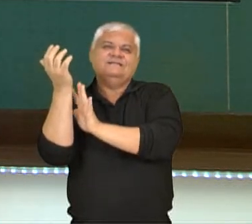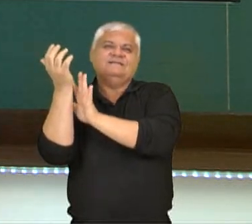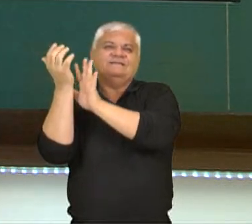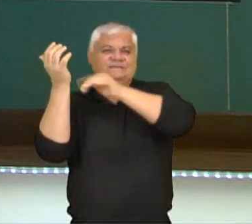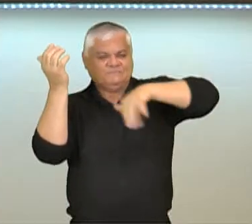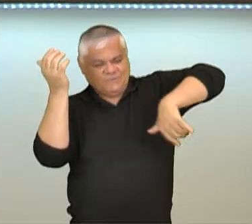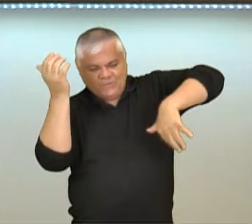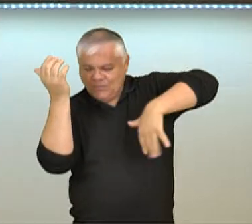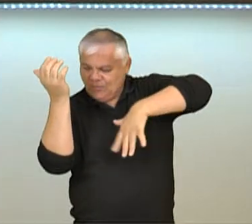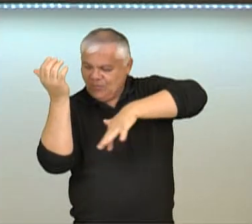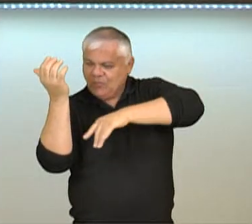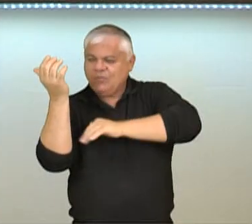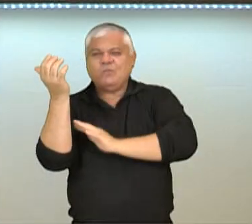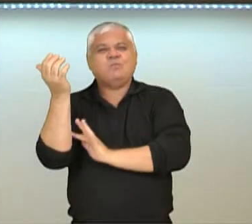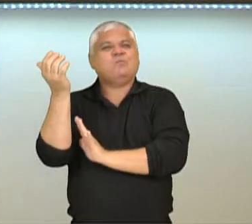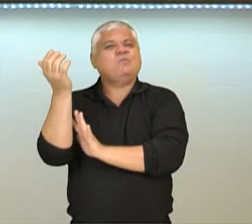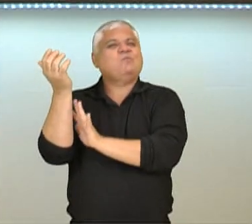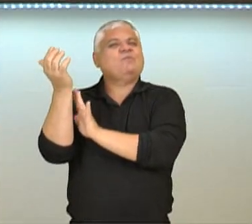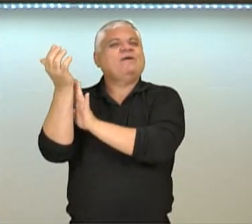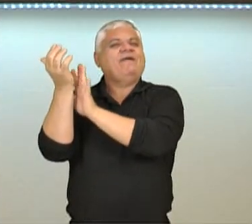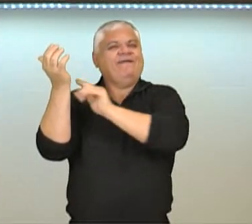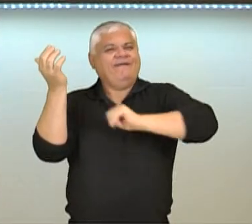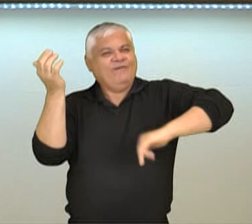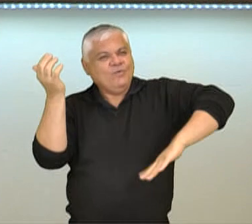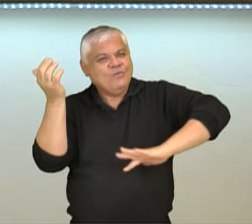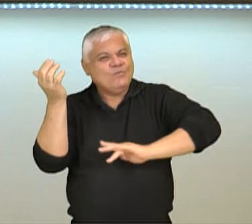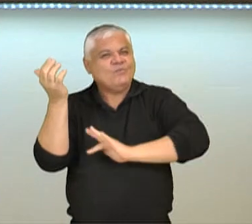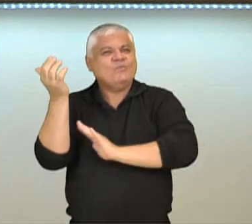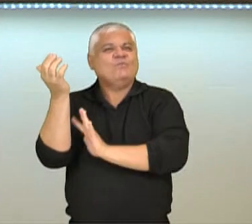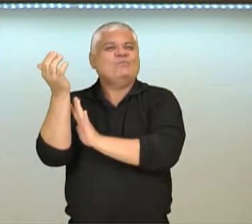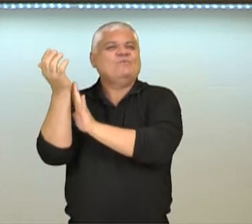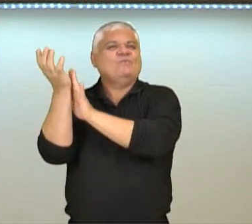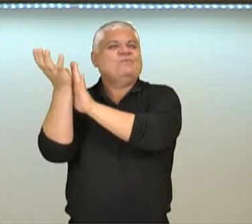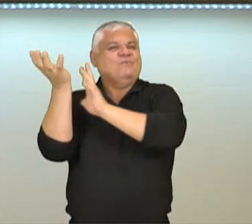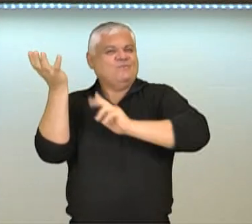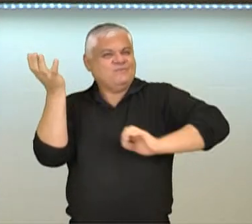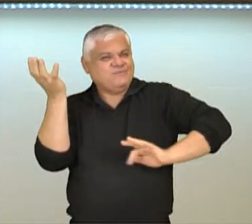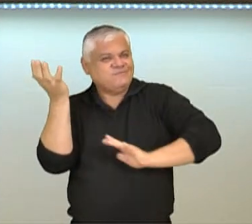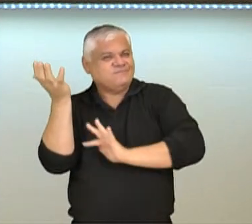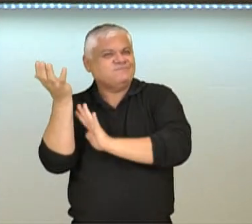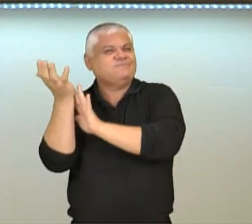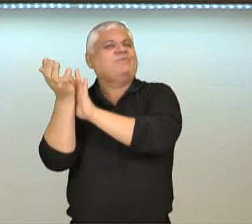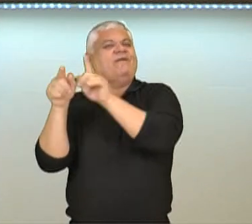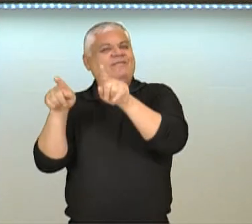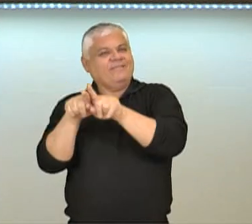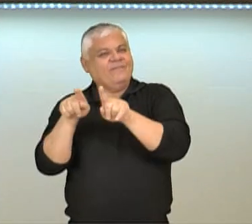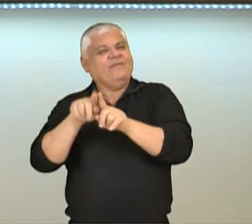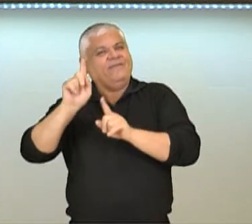penetrar, vão serem sugados pelas raízes, né? Que também